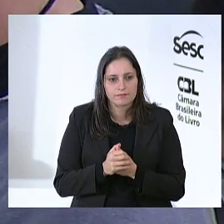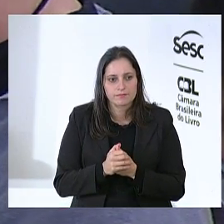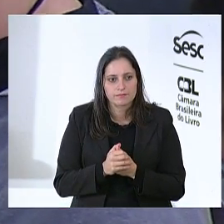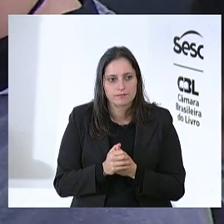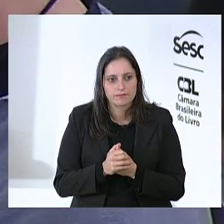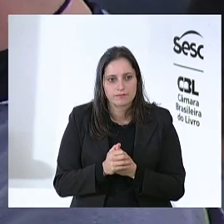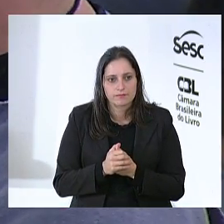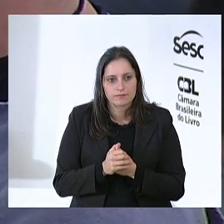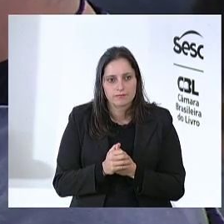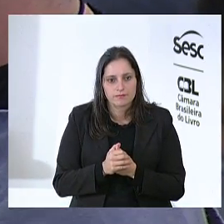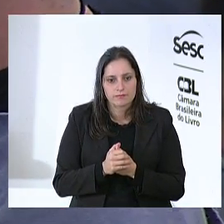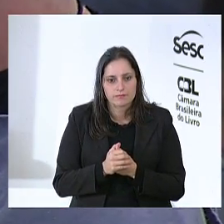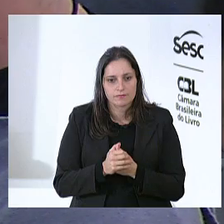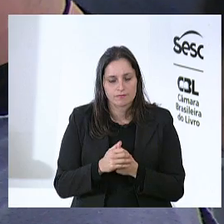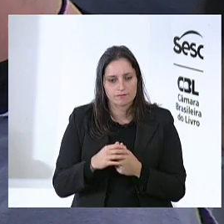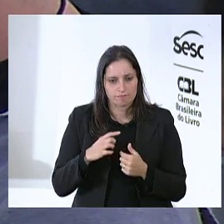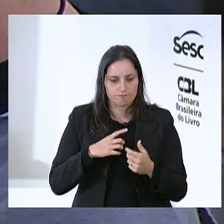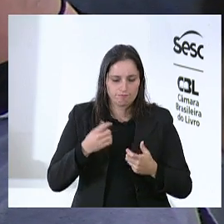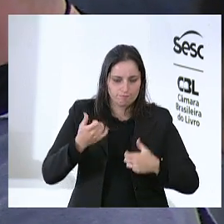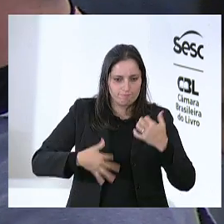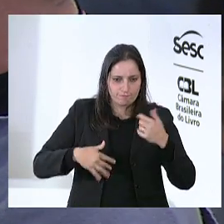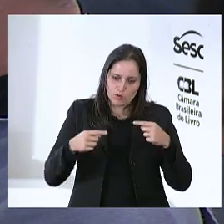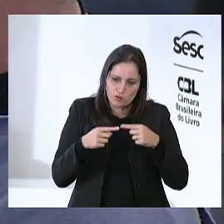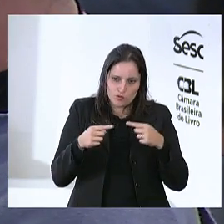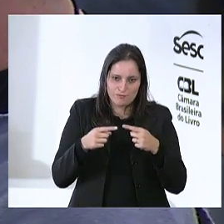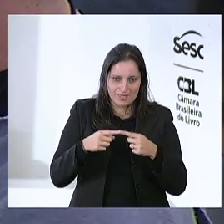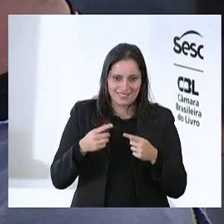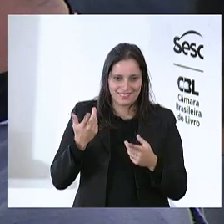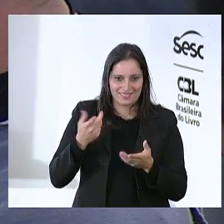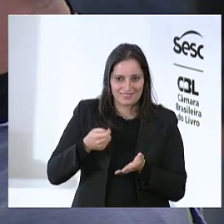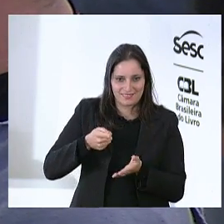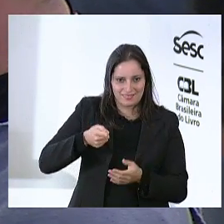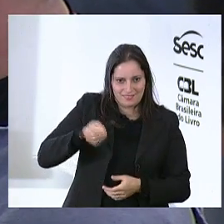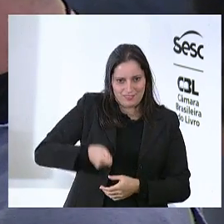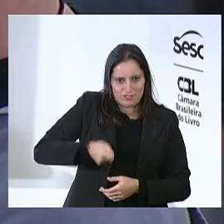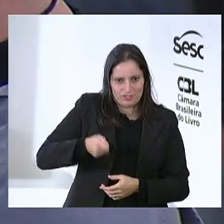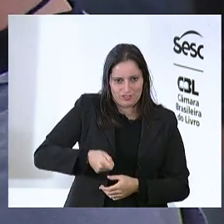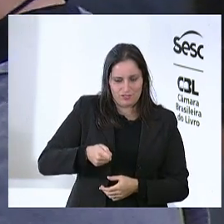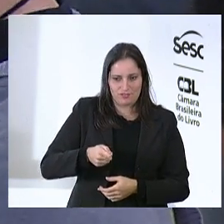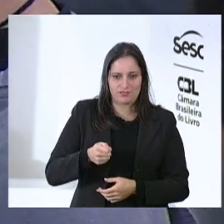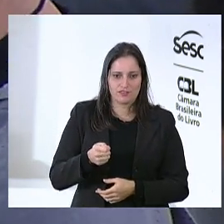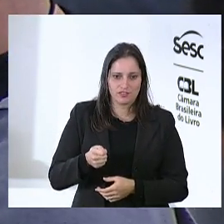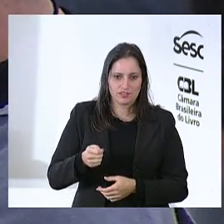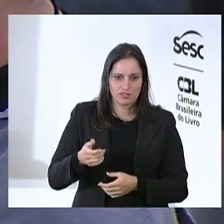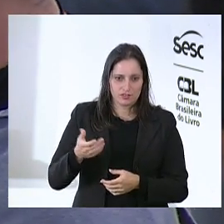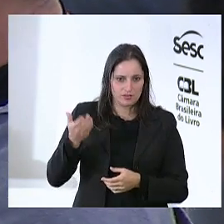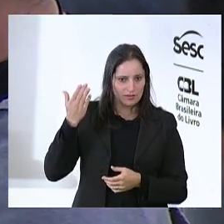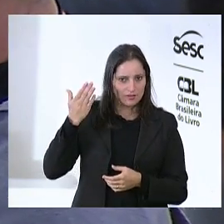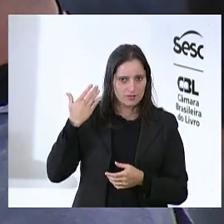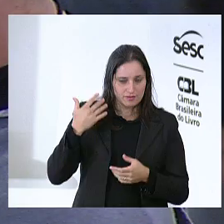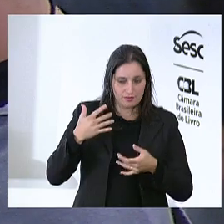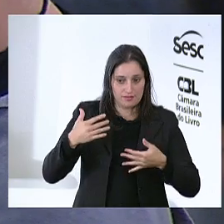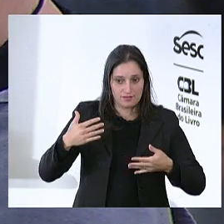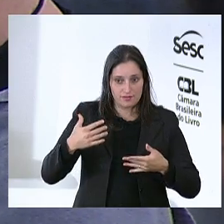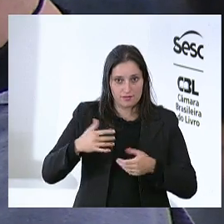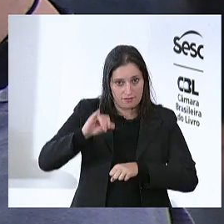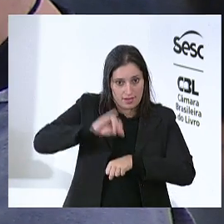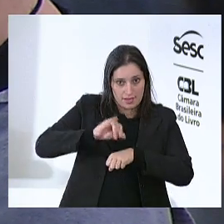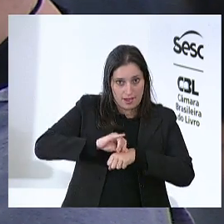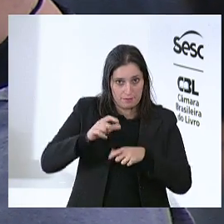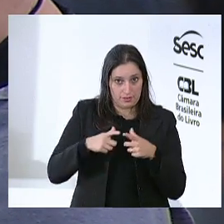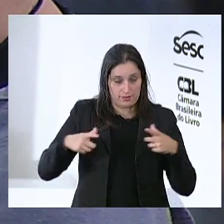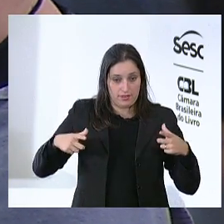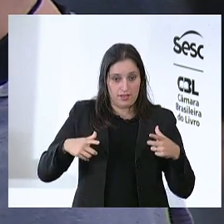ela relaciona um pouco essa situação que às vezes a ditadura é muito comentada como se fosse nas grandes capitais e nem tanto no interior. E eu